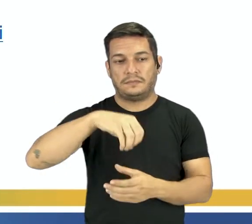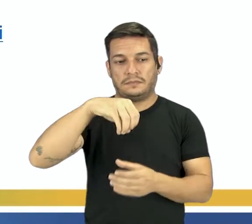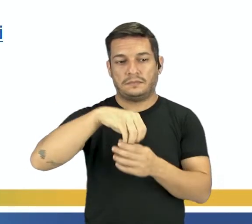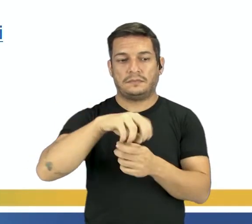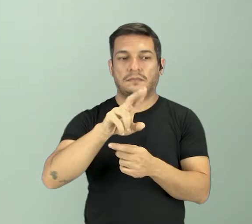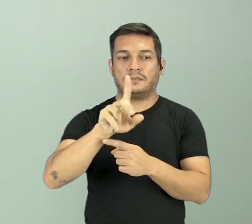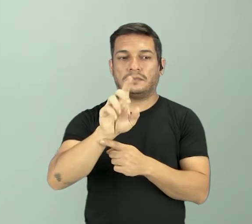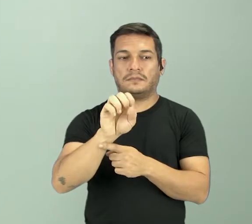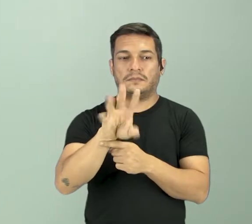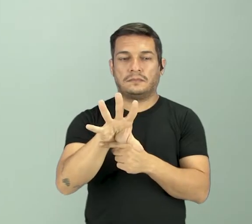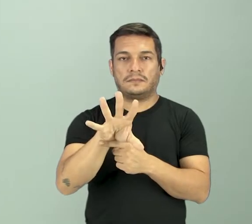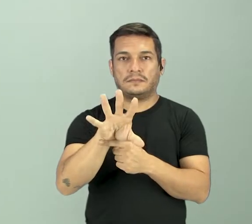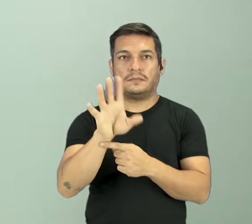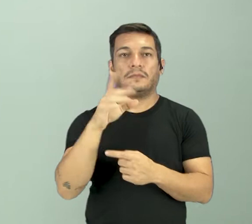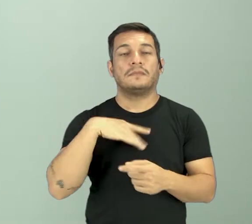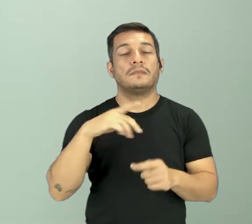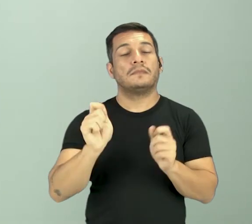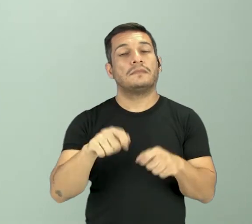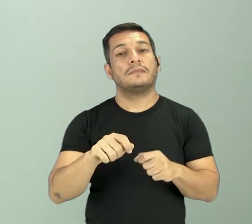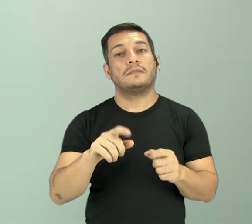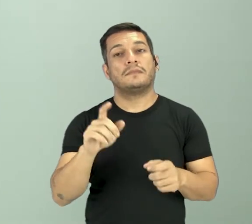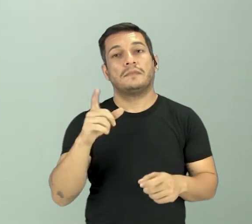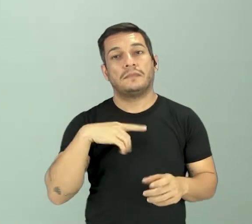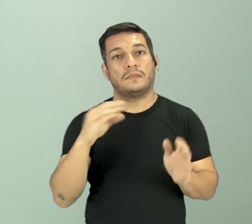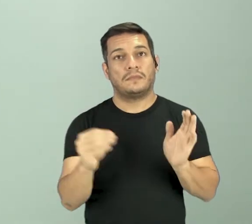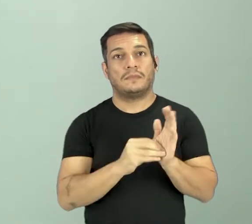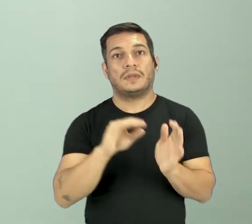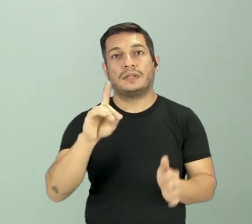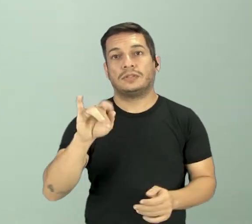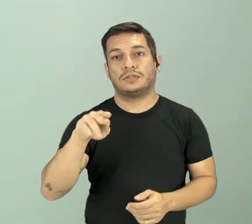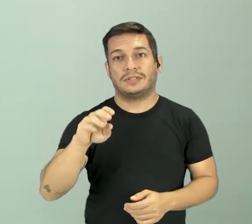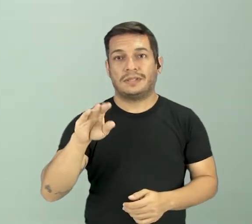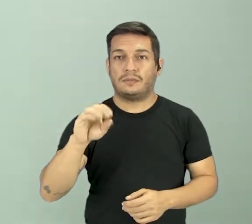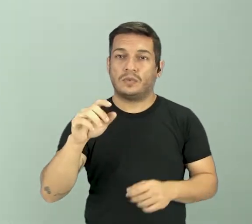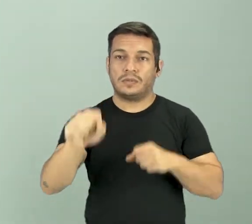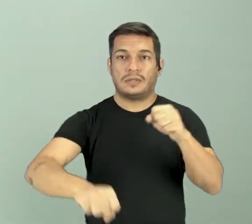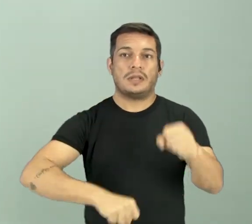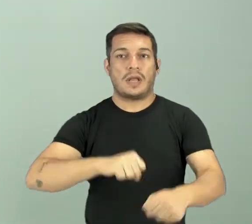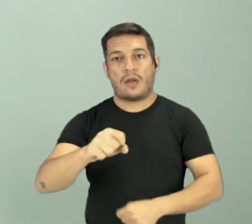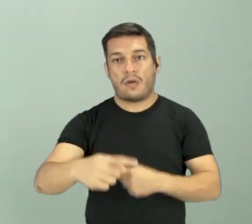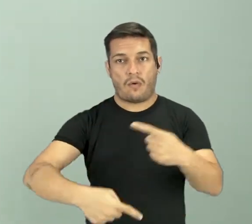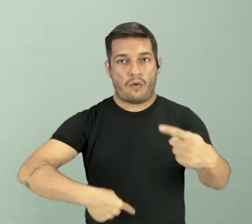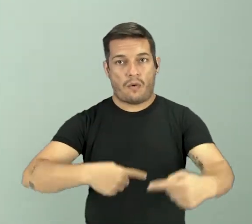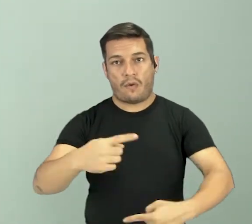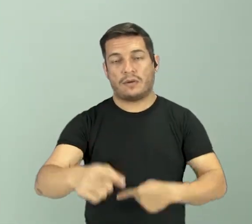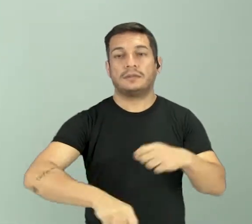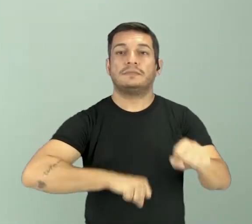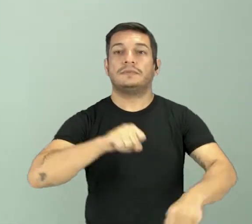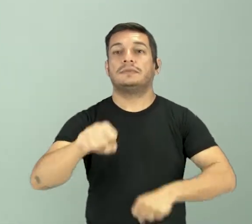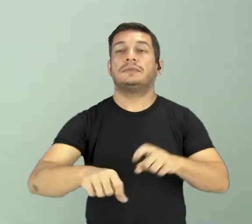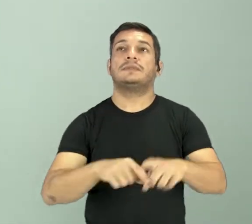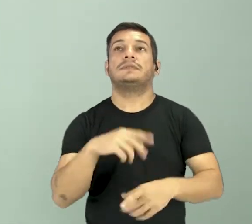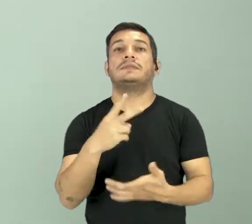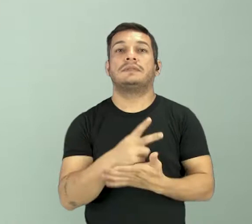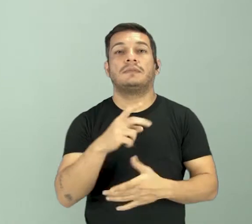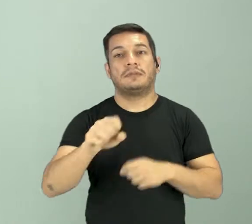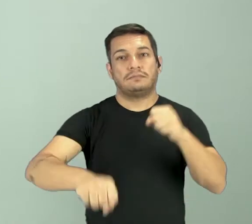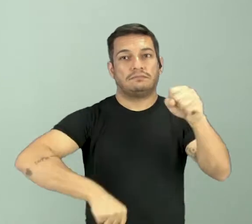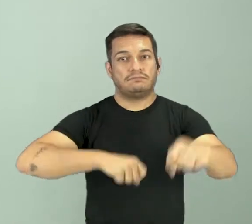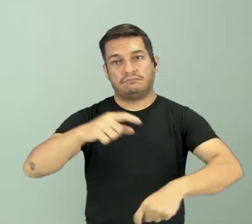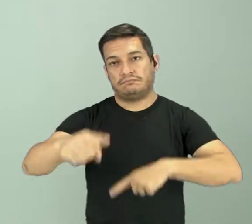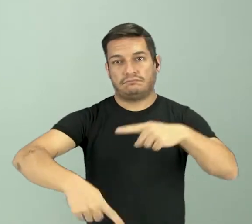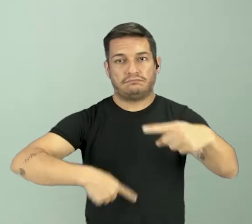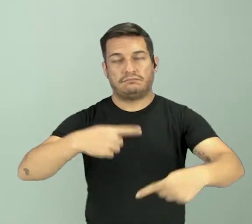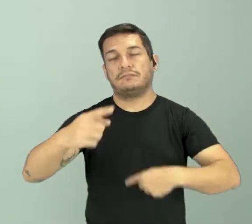por exemplo baterias, uma possibilidade é colocar um dínamo aí na roda de uma bicicleta, e aí toda vez que girar,